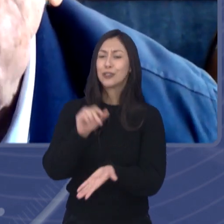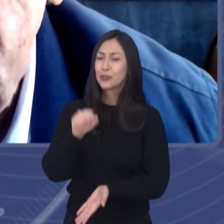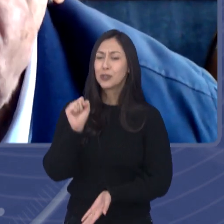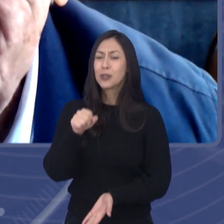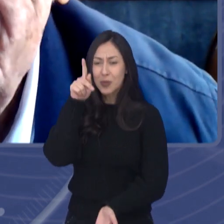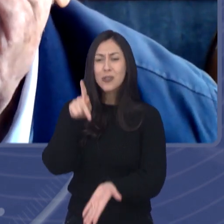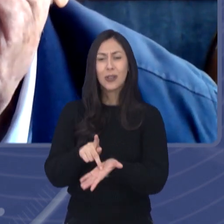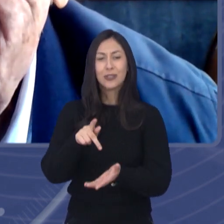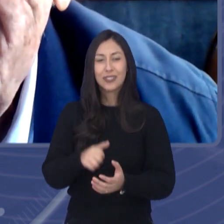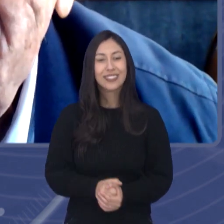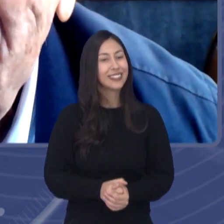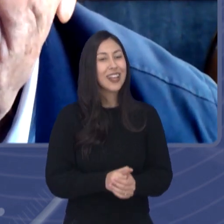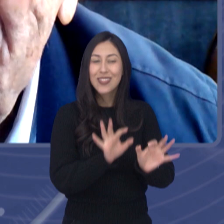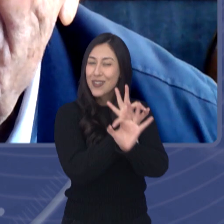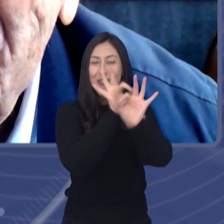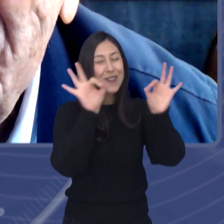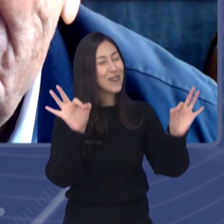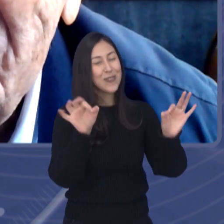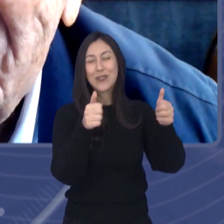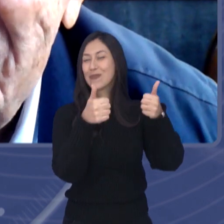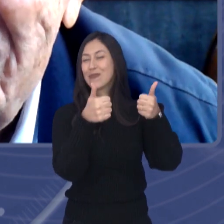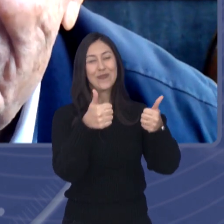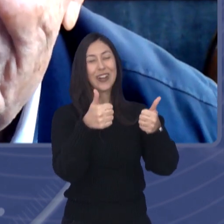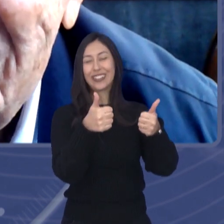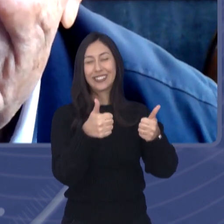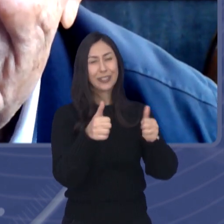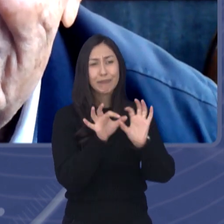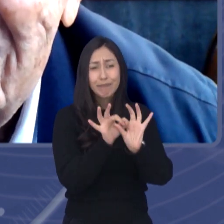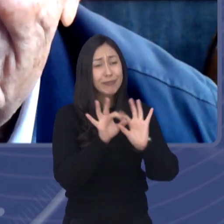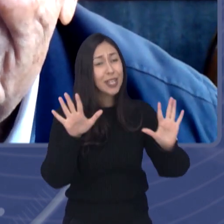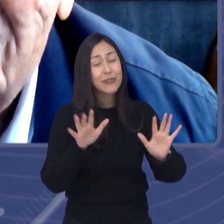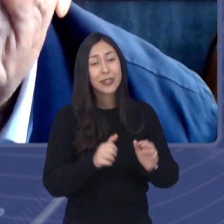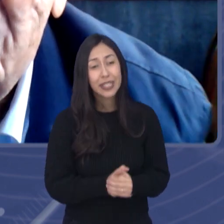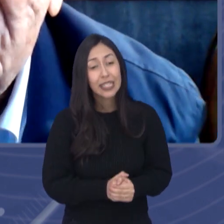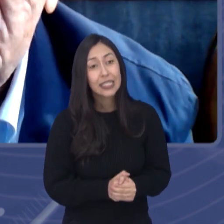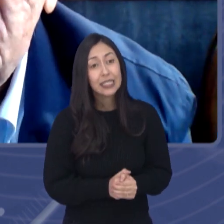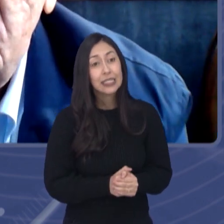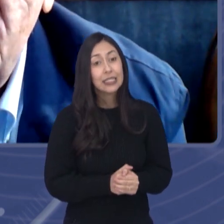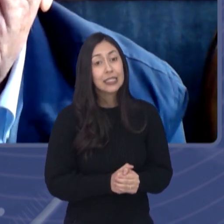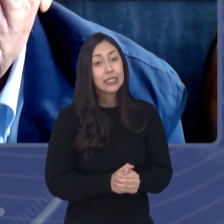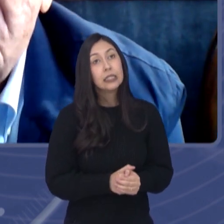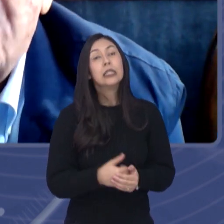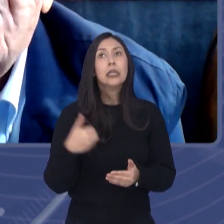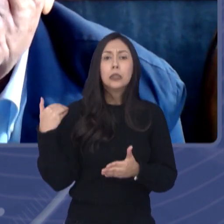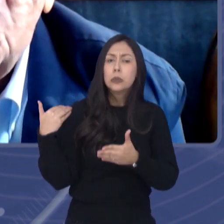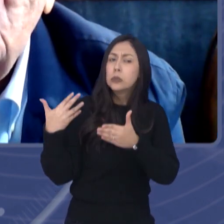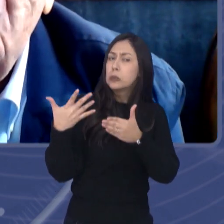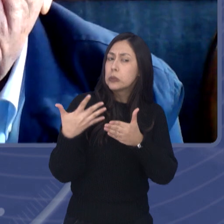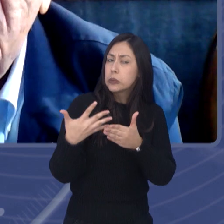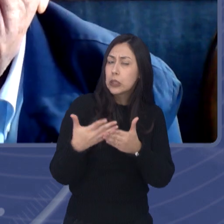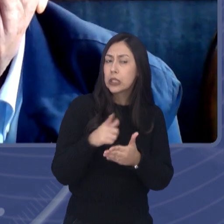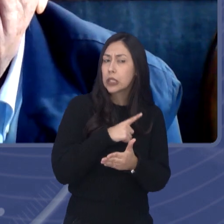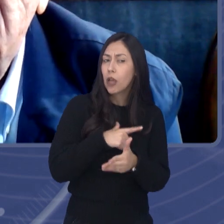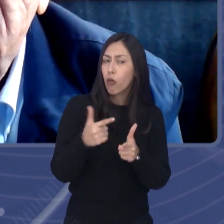tenho, viu? É isso, está tudo certo, está tudo em casa. A gente teve recentemente, né, uma pandemia